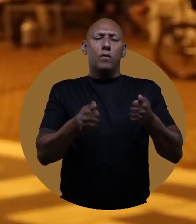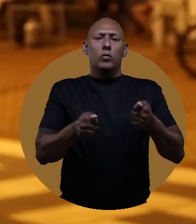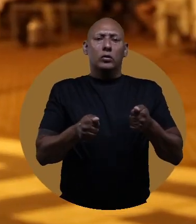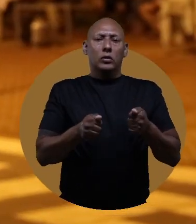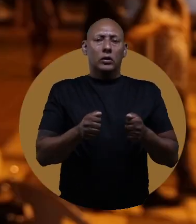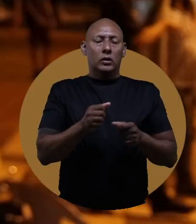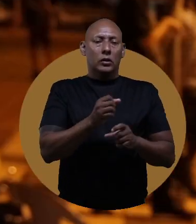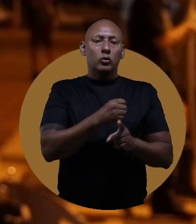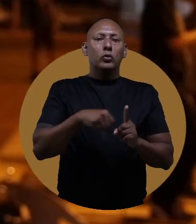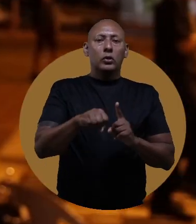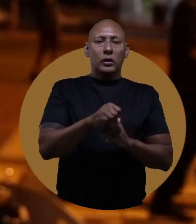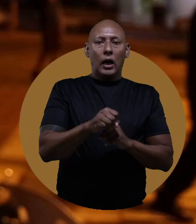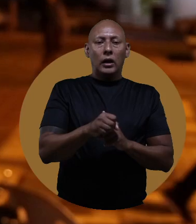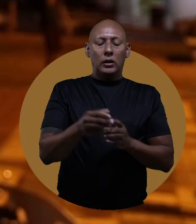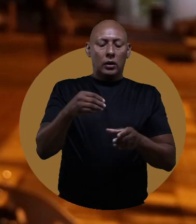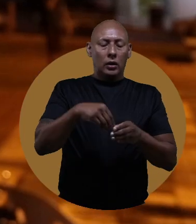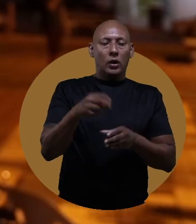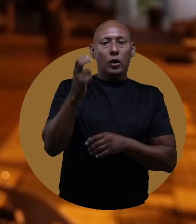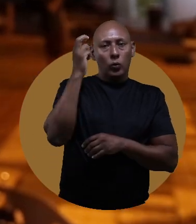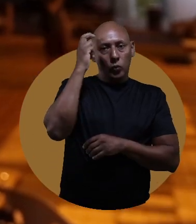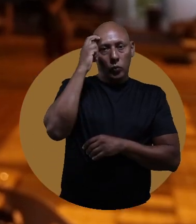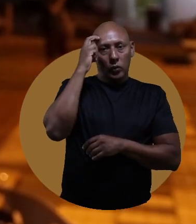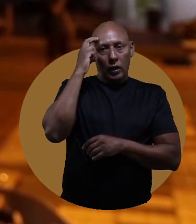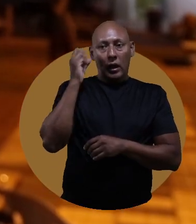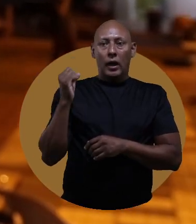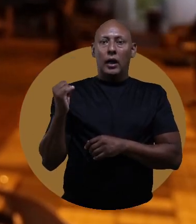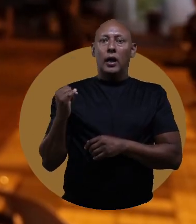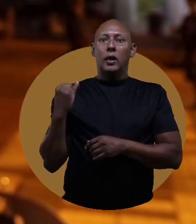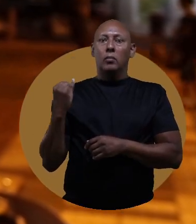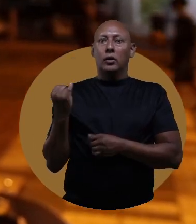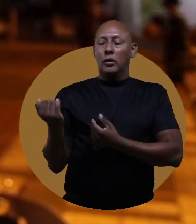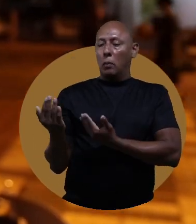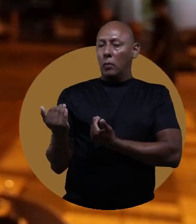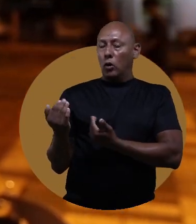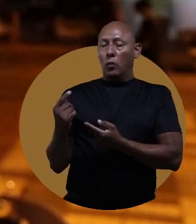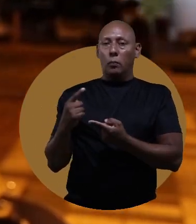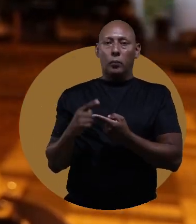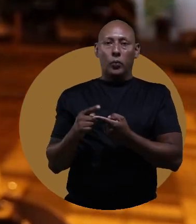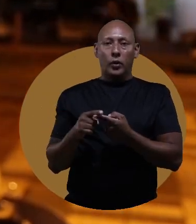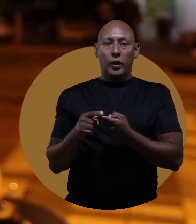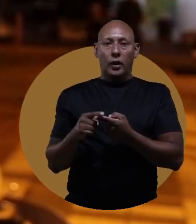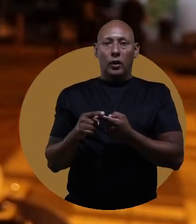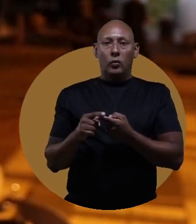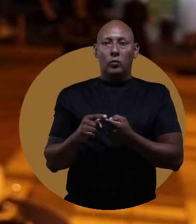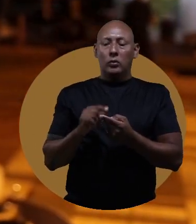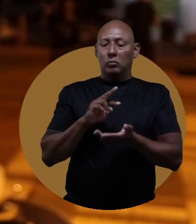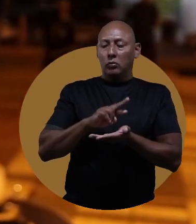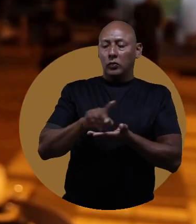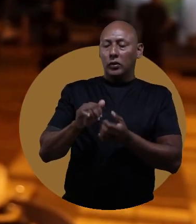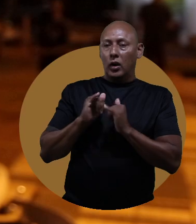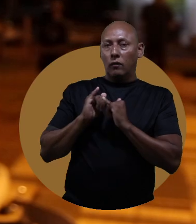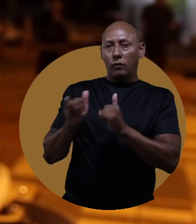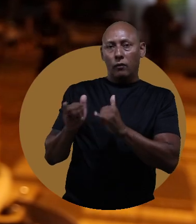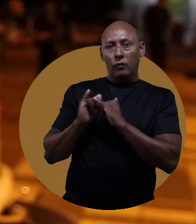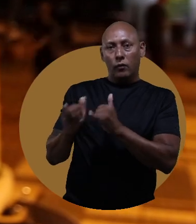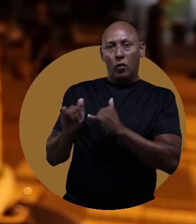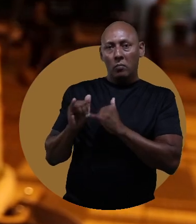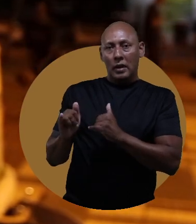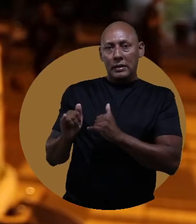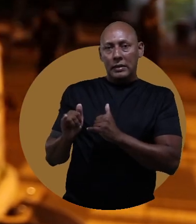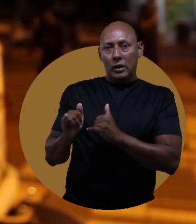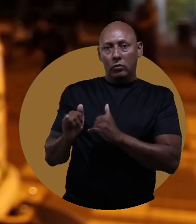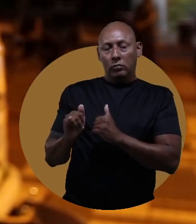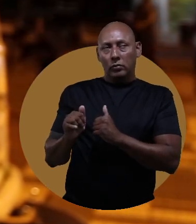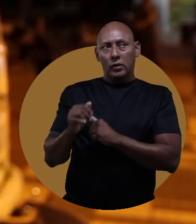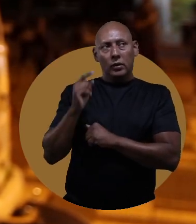cultura também, né? Eu acho que é uma coisa muito importante para o jovem, porque com essa cultura, com essa informação, tira o jovem de uma ideia ruim